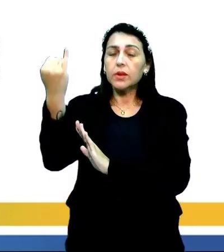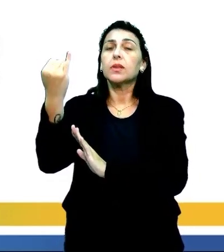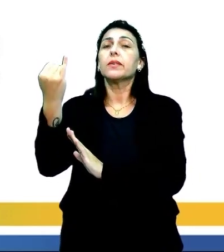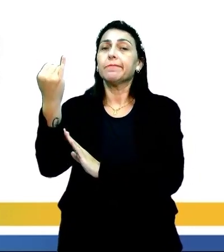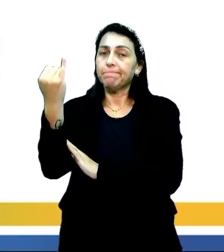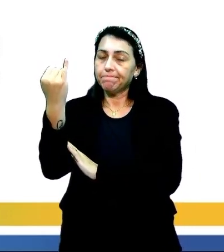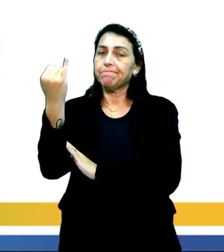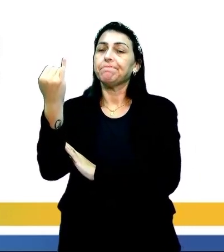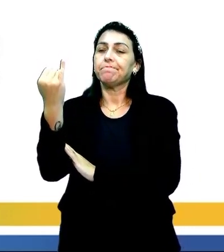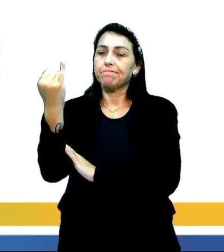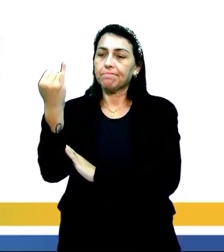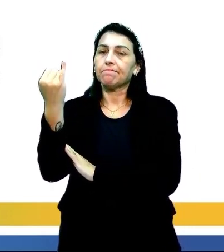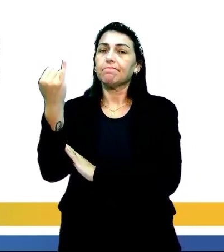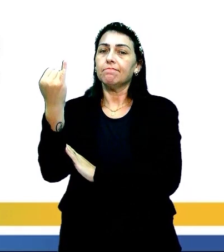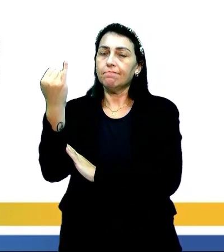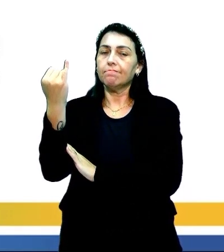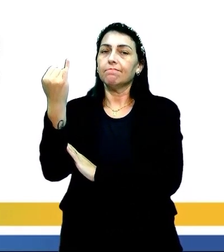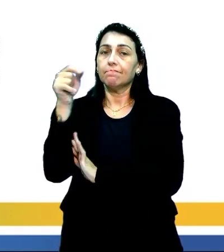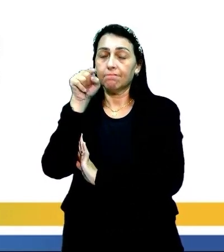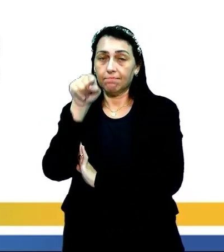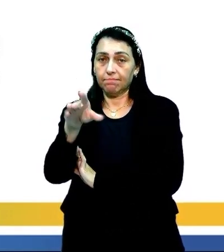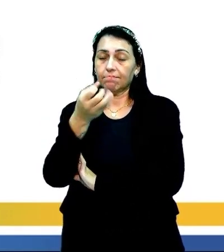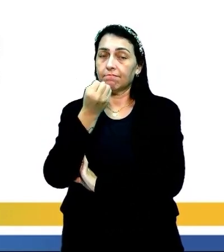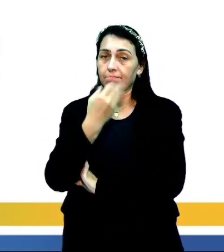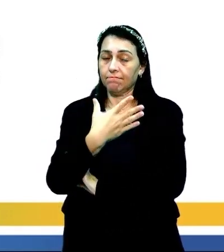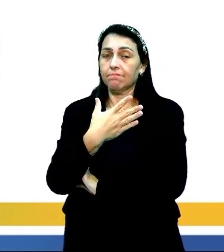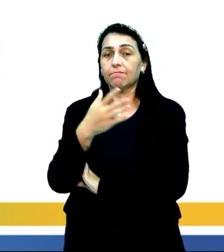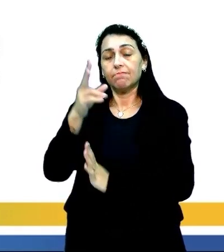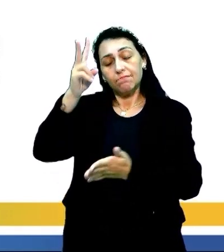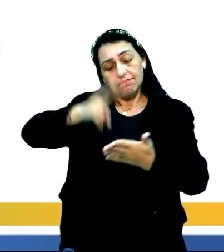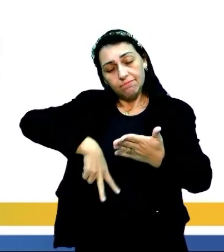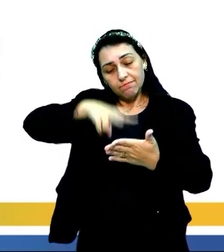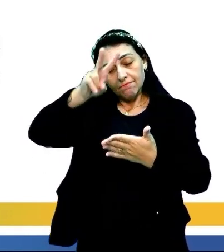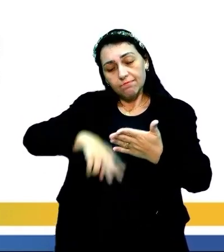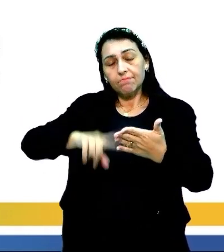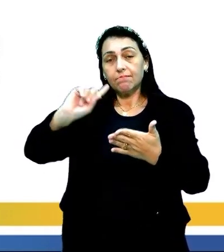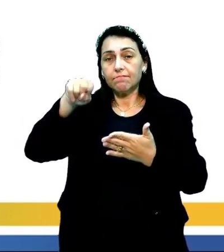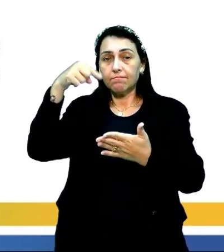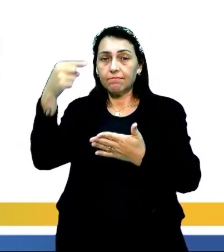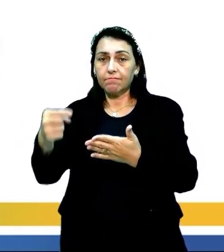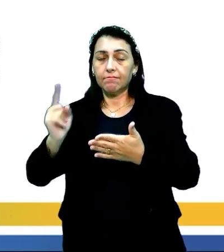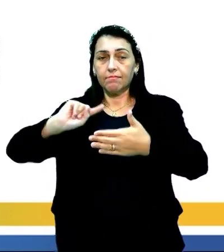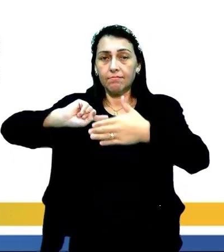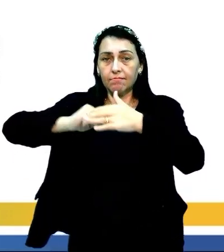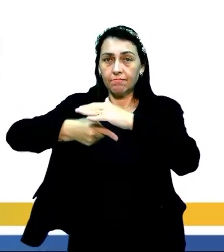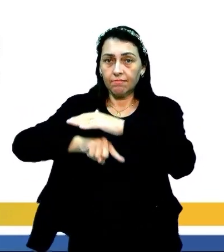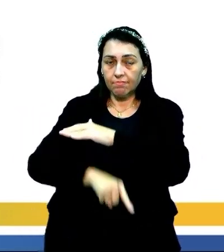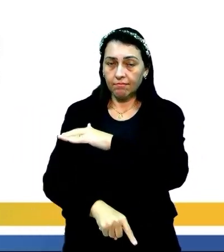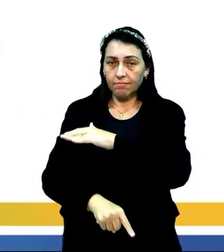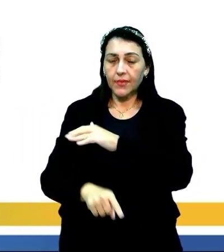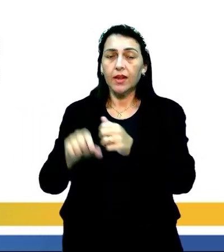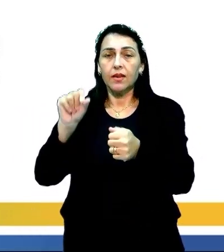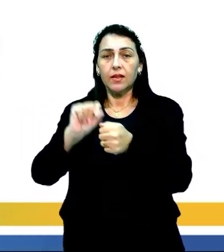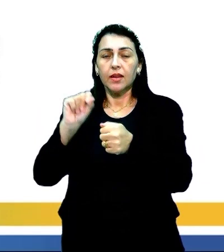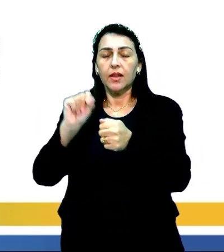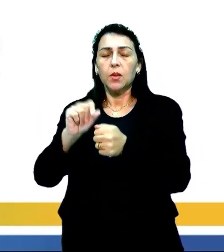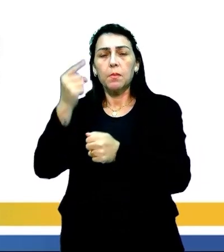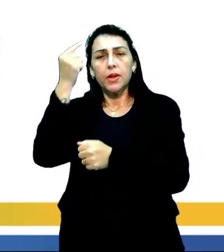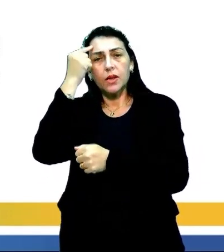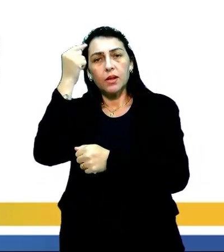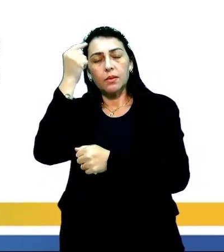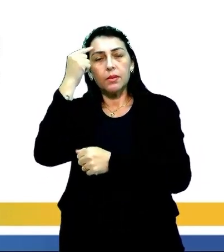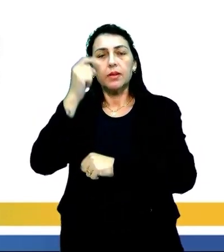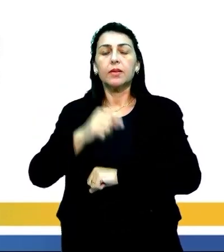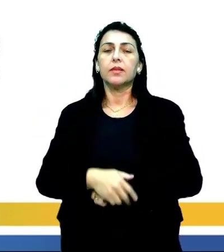muito válido, e aí seria muito interessante que se vocês fizessem uma leitura depois, tá? Bem aprofundada, e fizessem uma